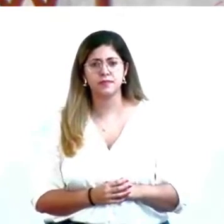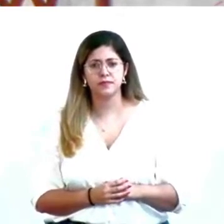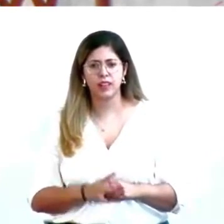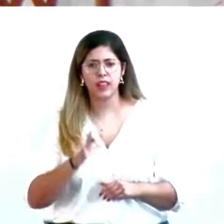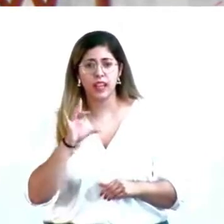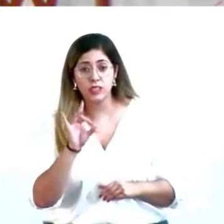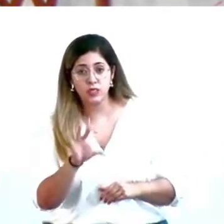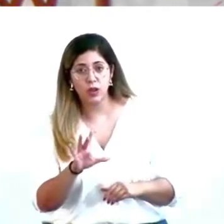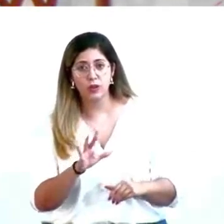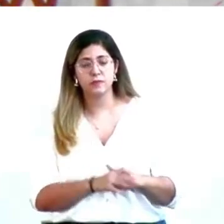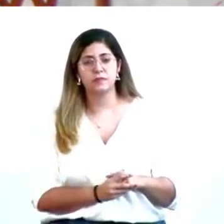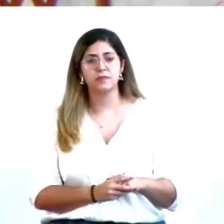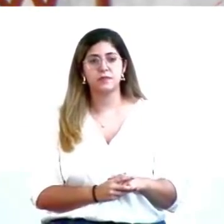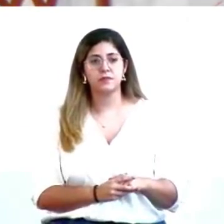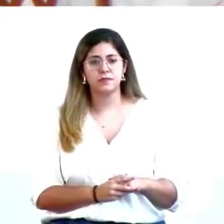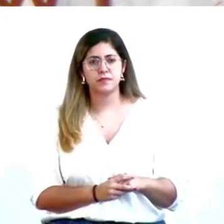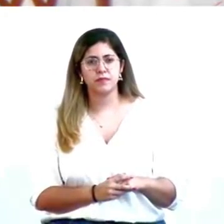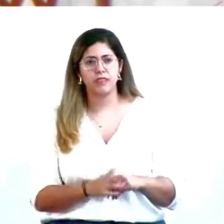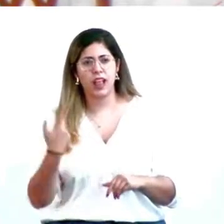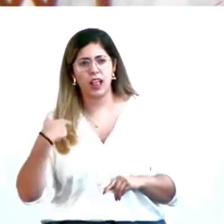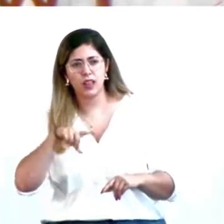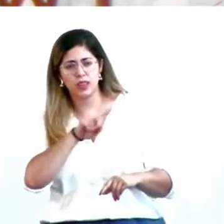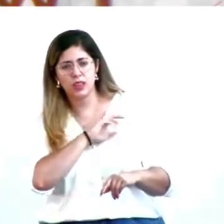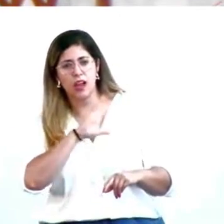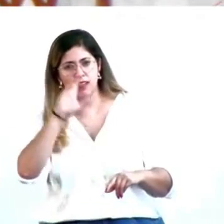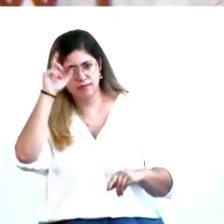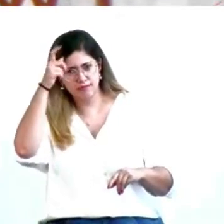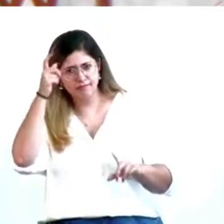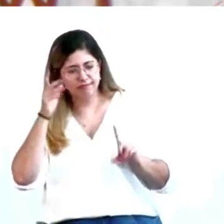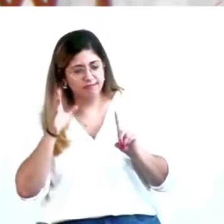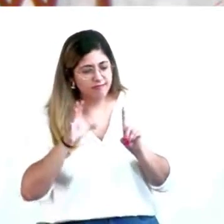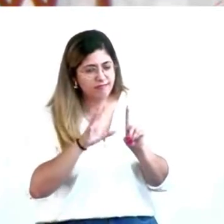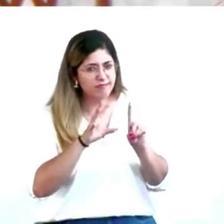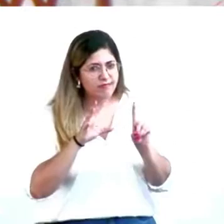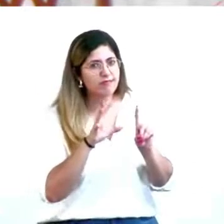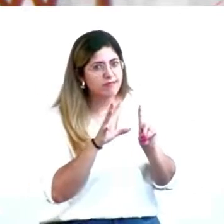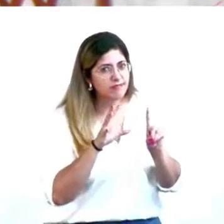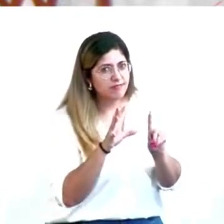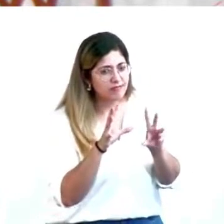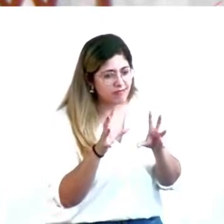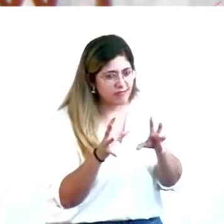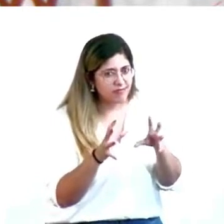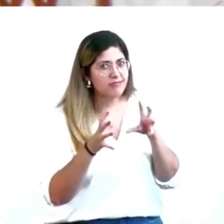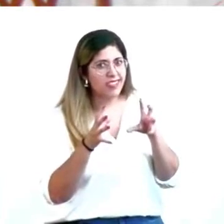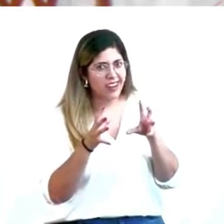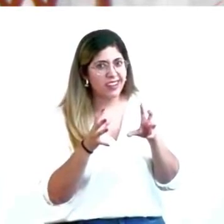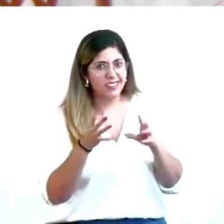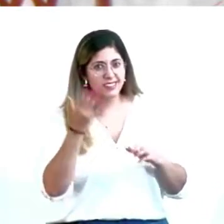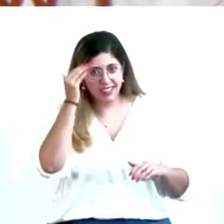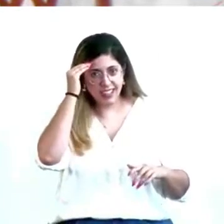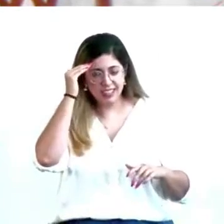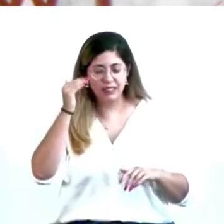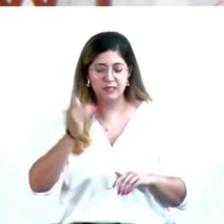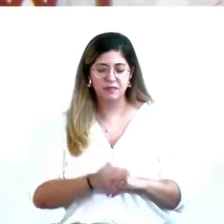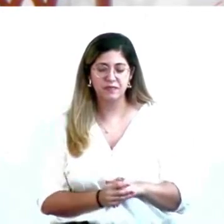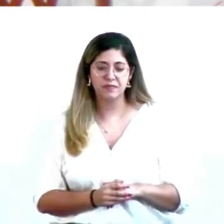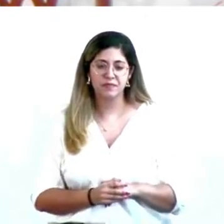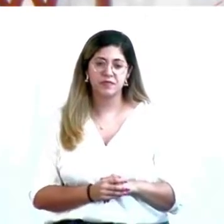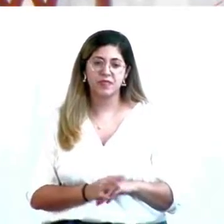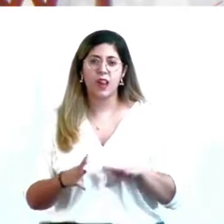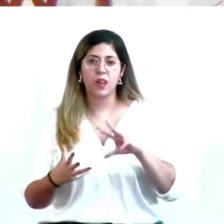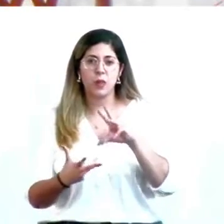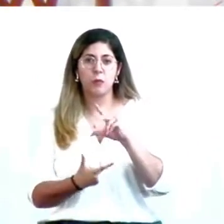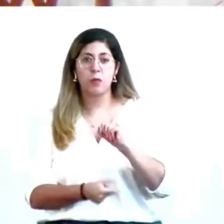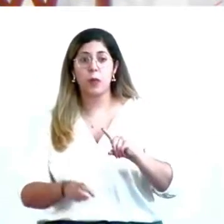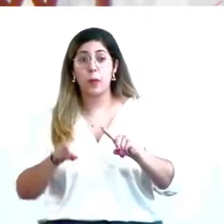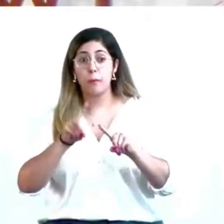nos atraem para uma prática assim, porque essas coisas são vãs, e Deus